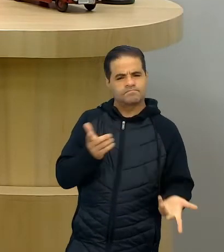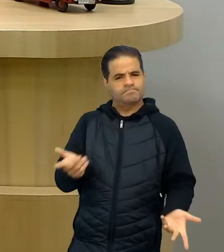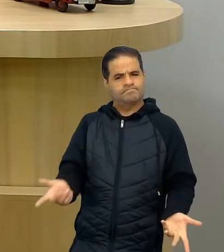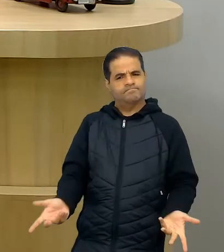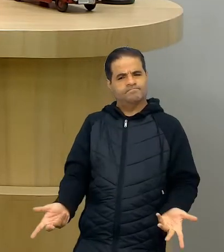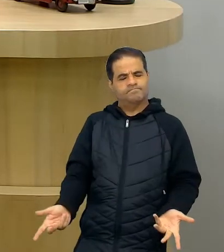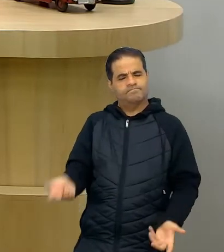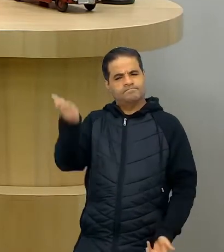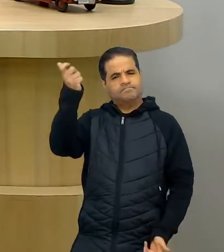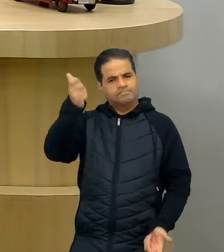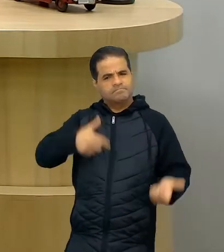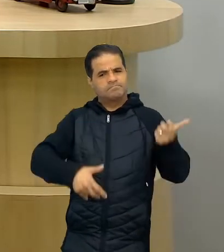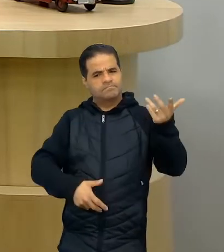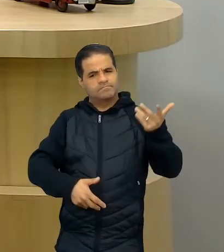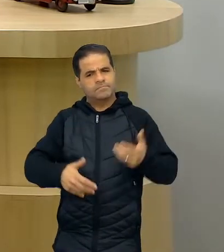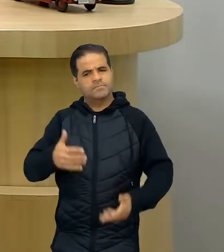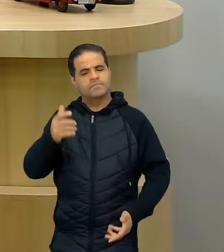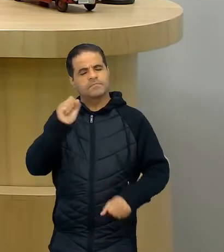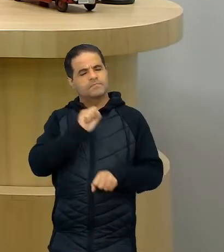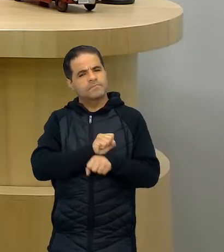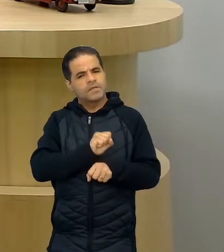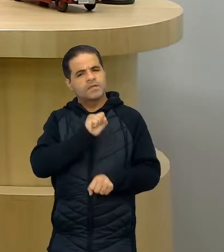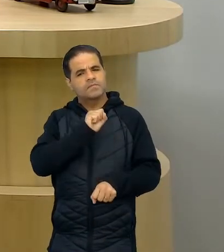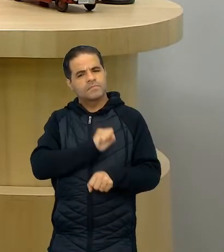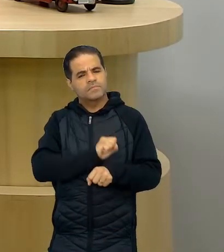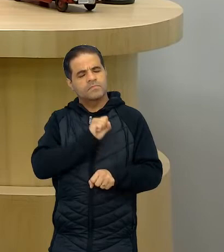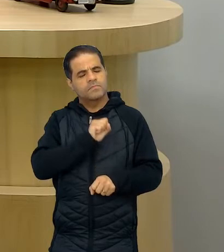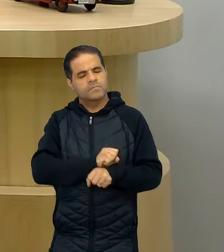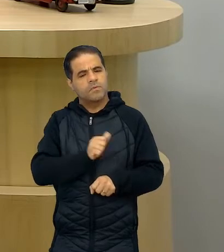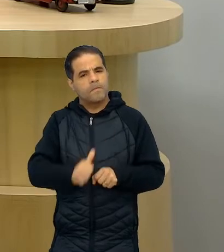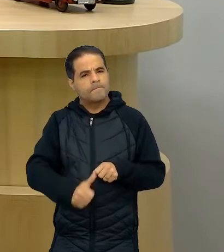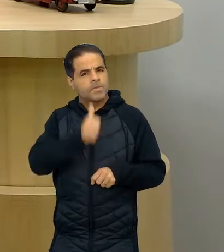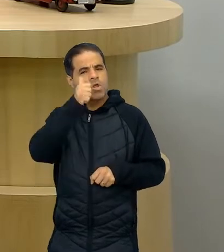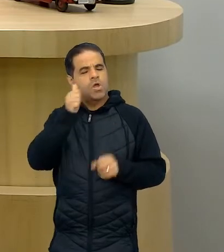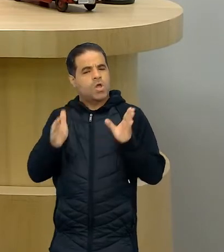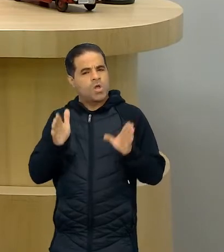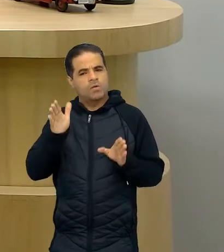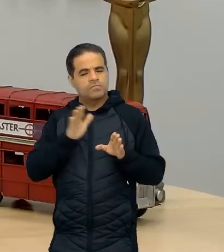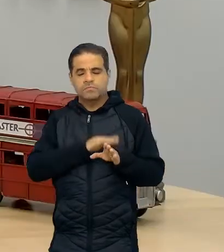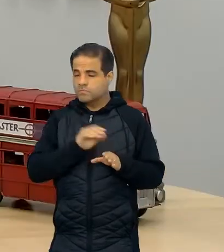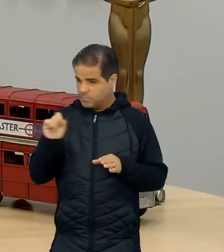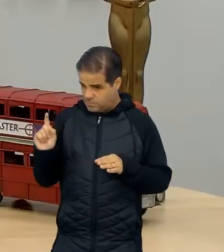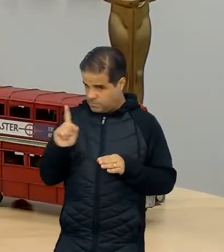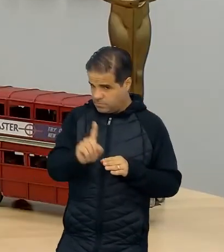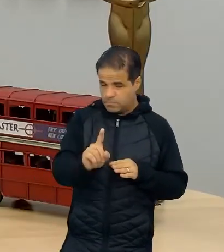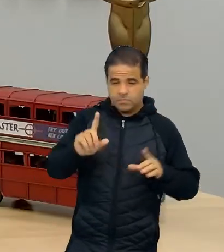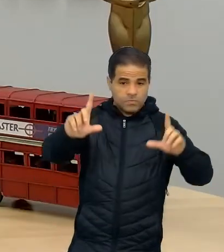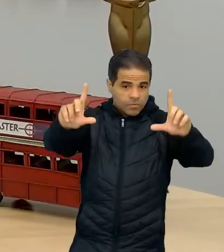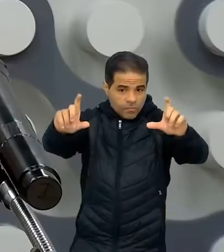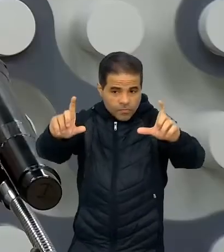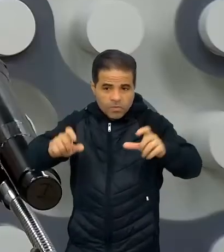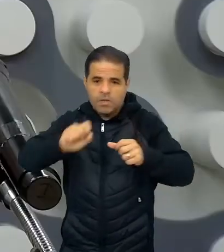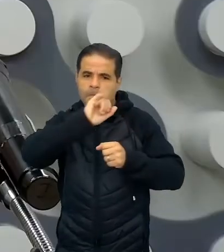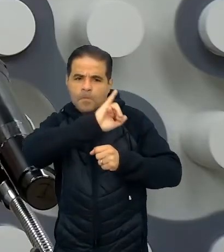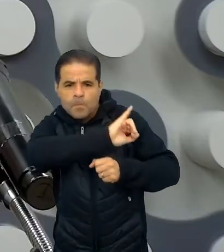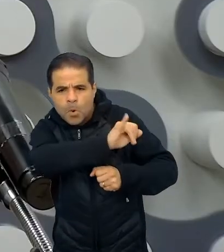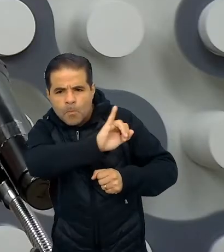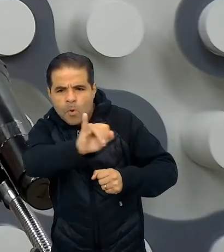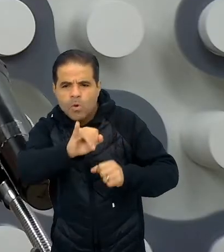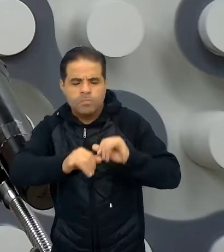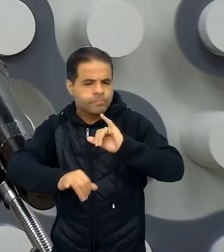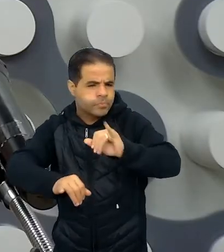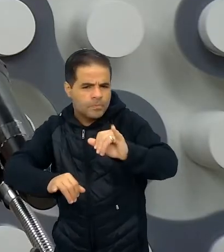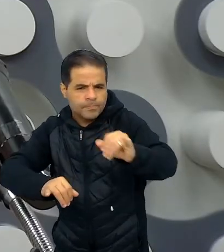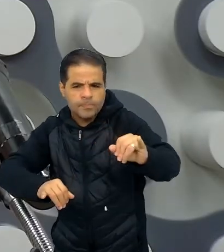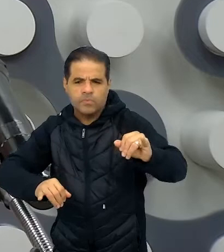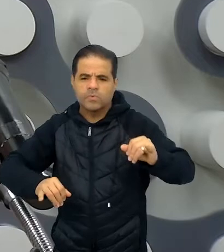estaria trabalhando. ali aguardando aquele melhor momento dele. aquele Então, se você fosse um fotógrafo, conta aí para eles. Se eu qual fosse seria. um